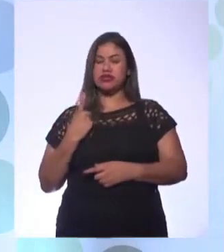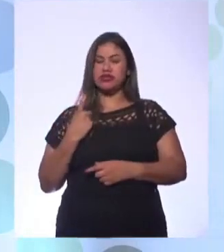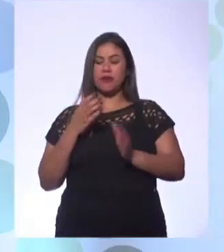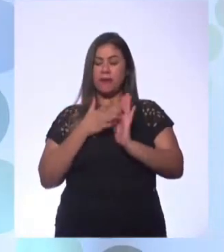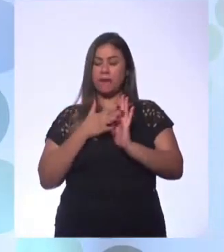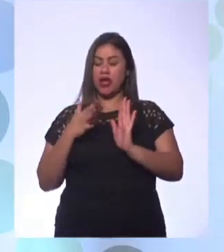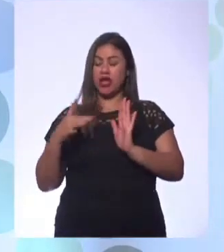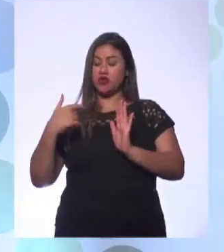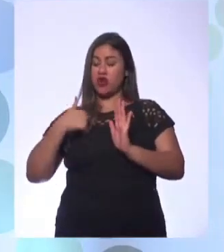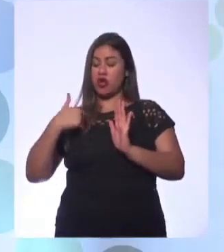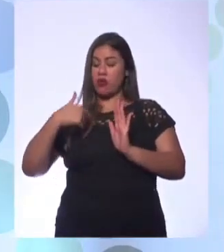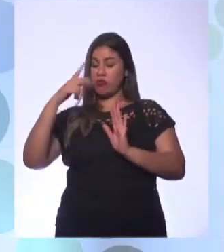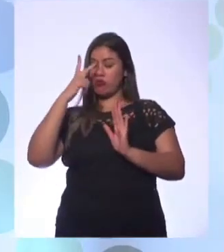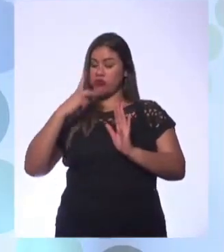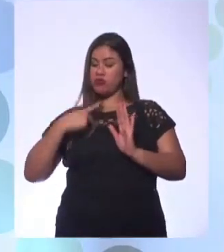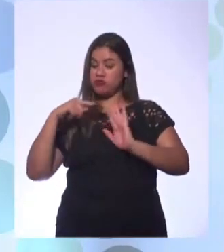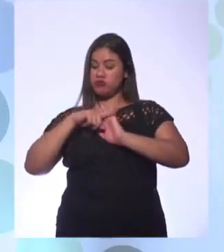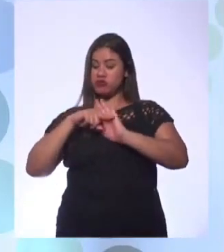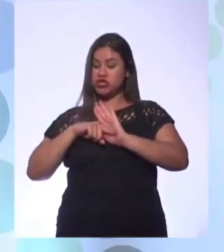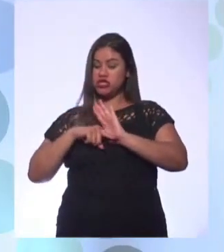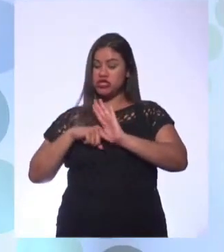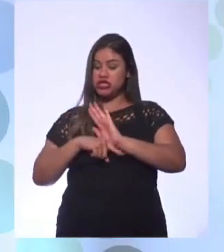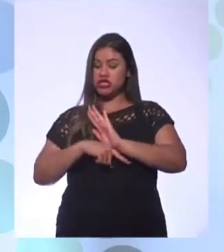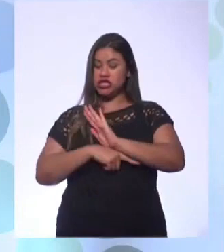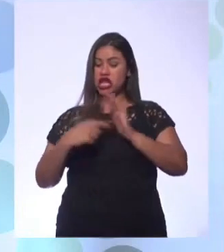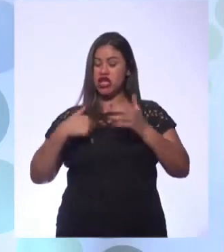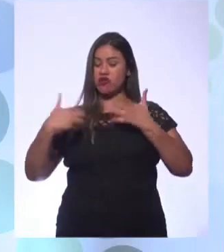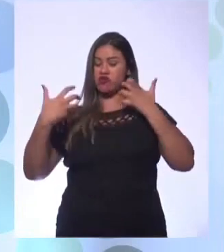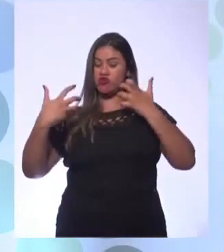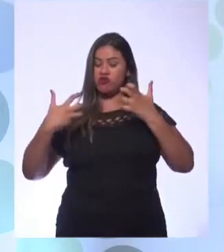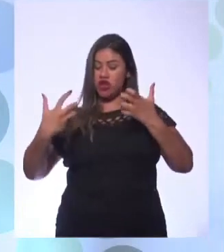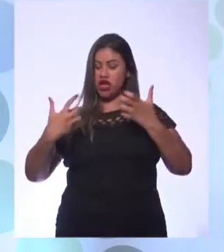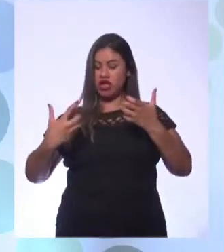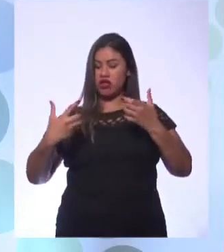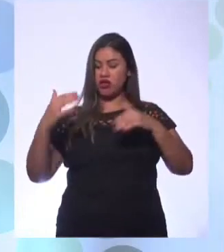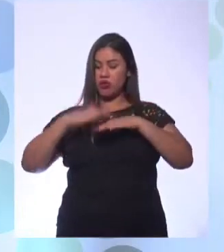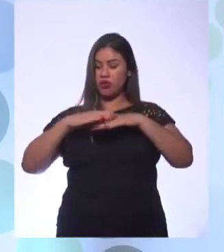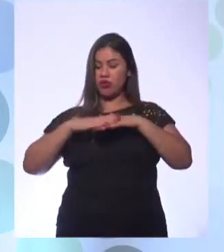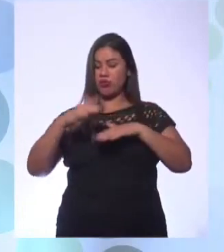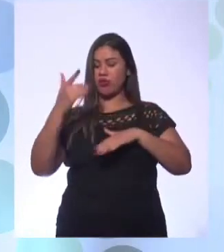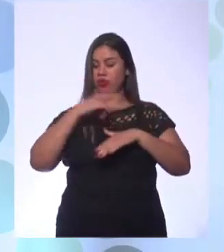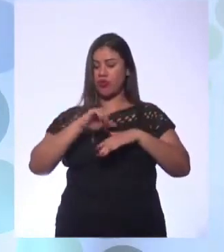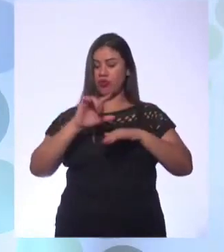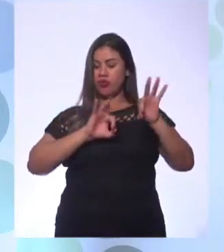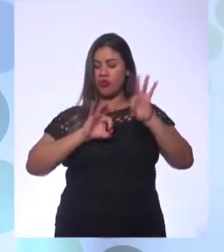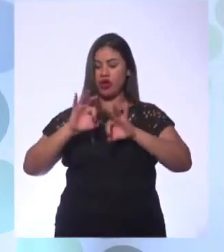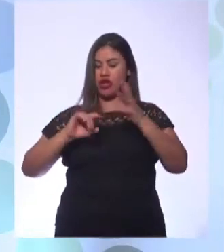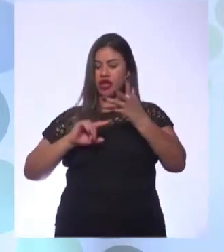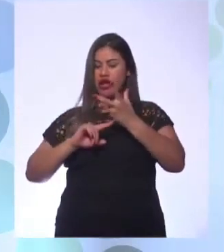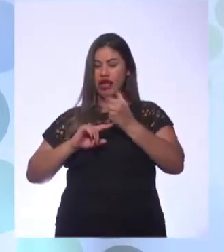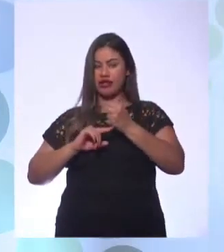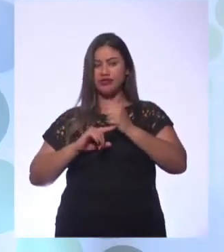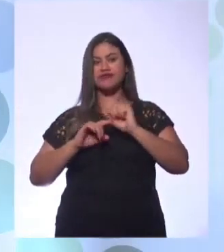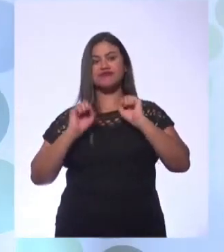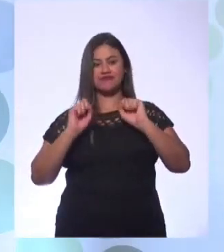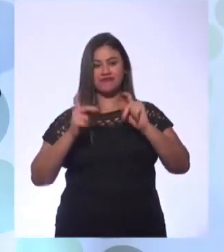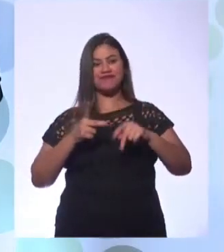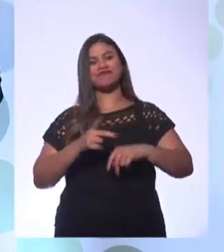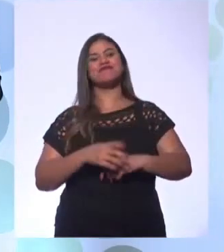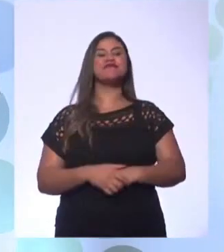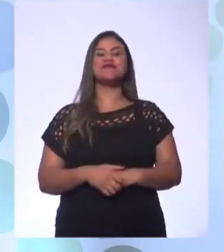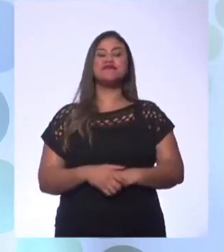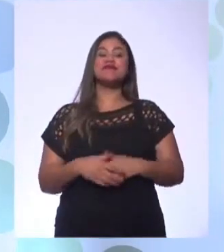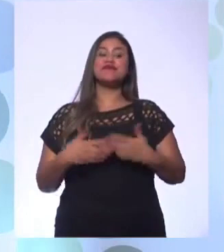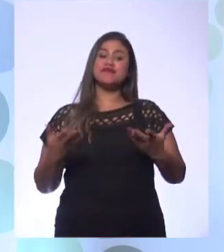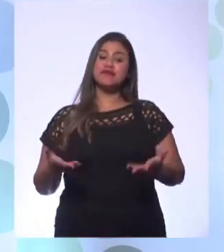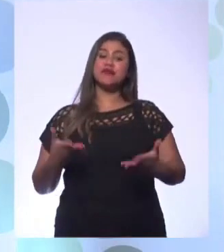eu pesquisar aquilo que eu preciso, aquele subsídio que eu quero para realizar meus próximos projetos artísticos, tá bom? Então, gente,